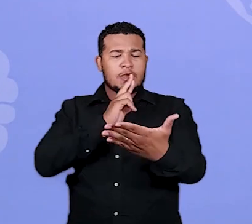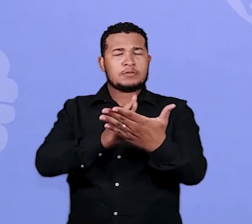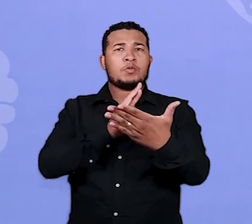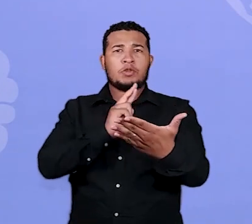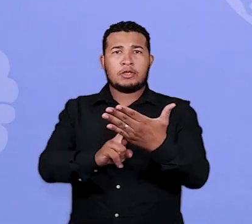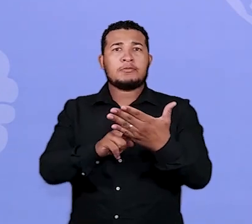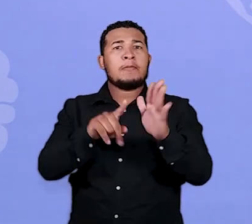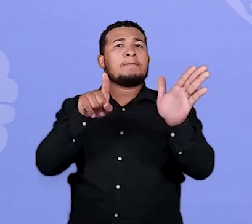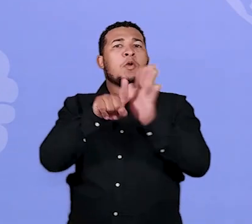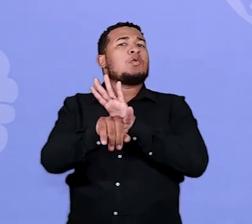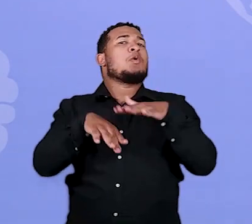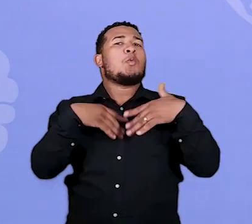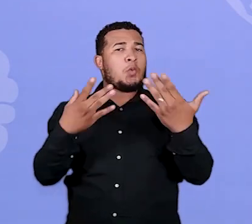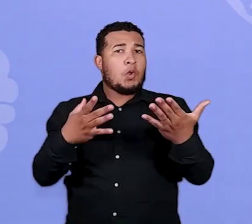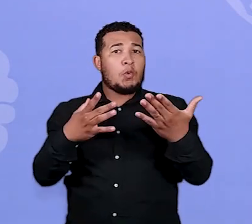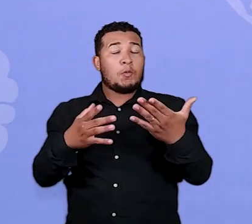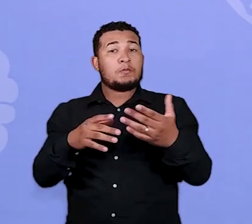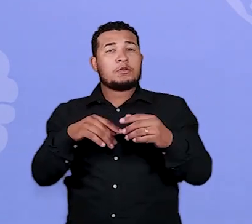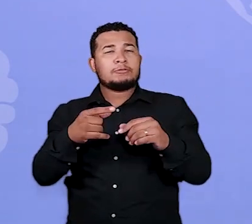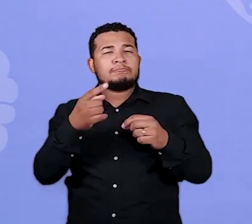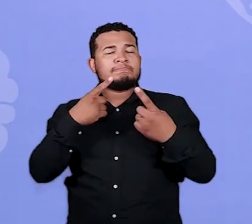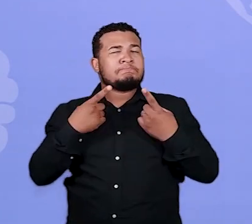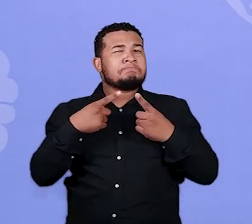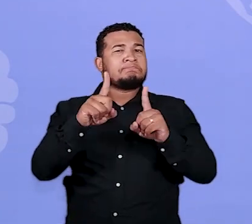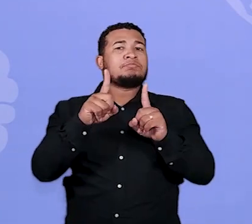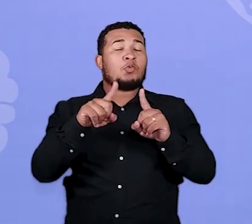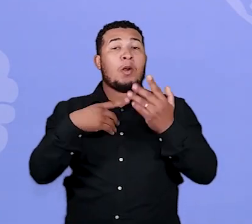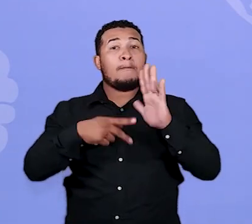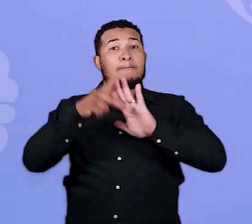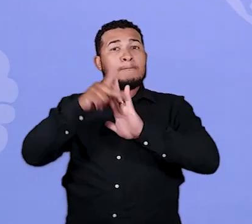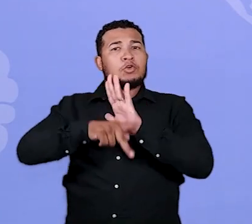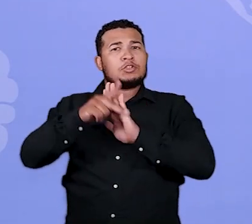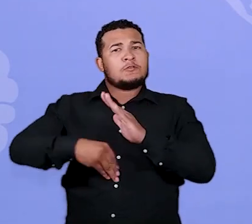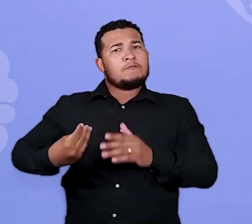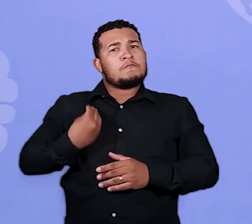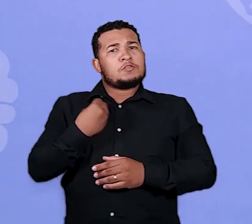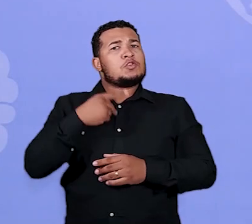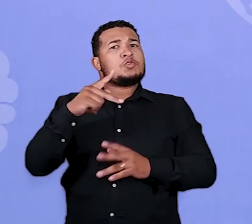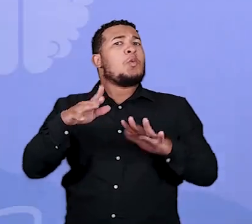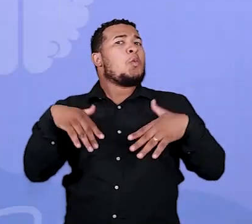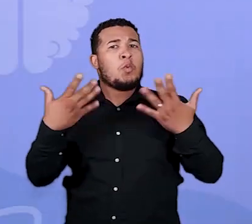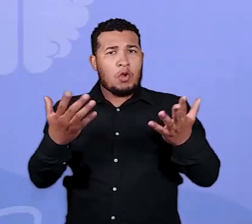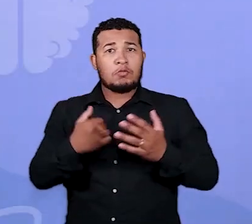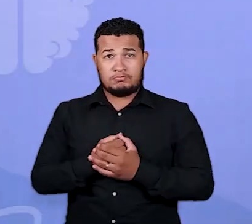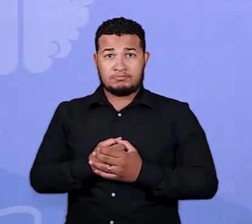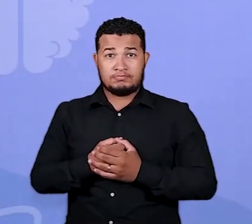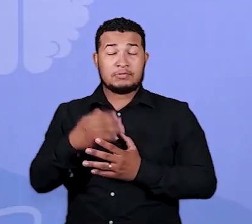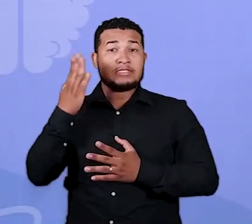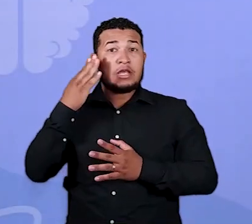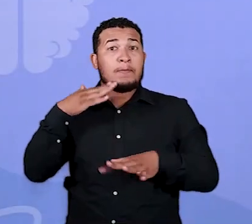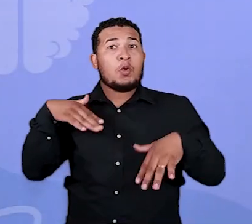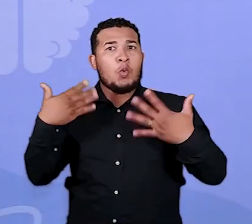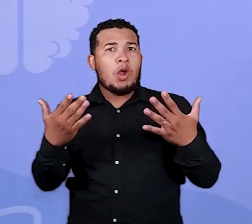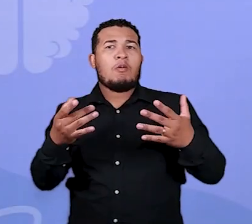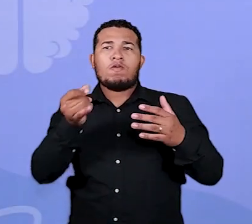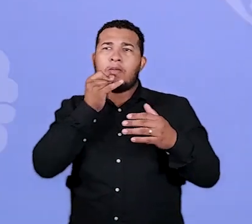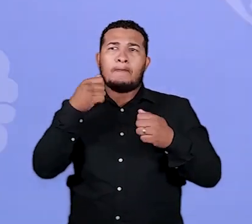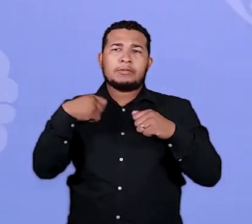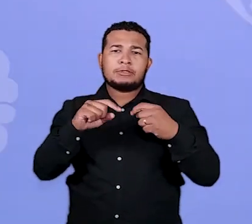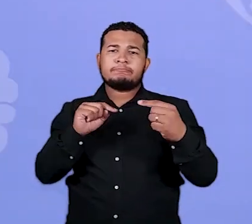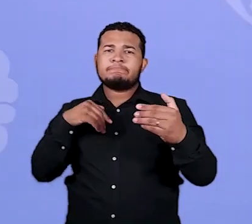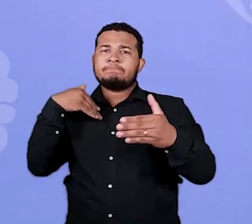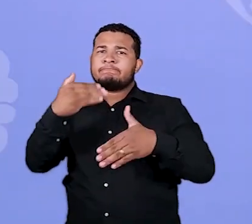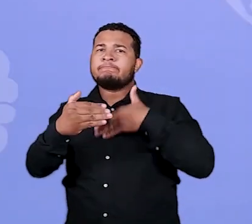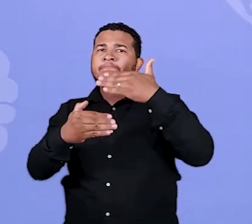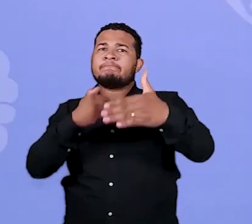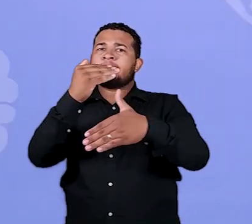e responder a esta pergunta, a esta provocação, qual o seu projeto de vida? Você já entende os passos que você tem